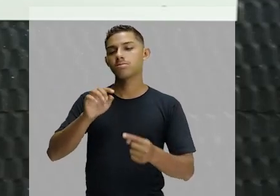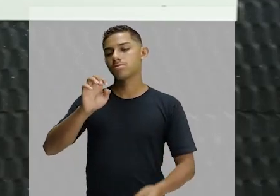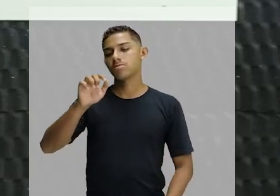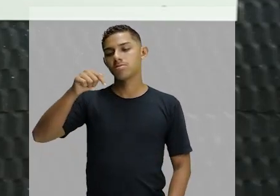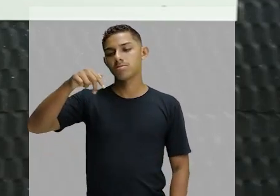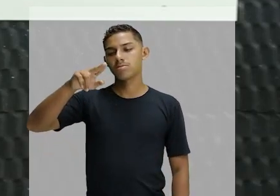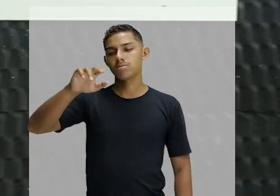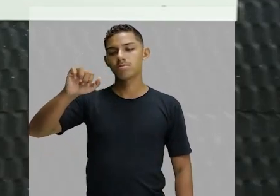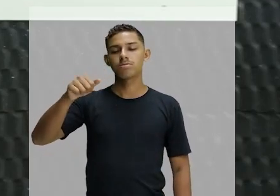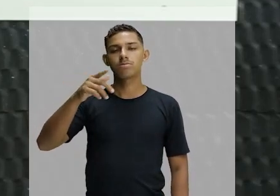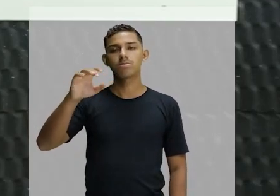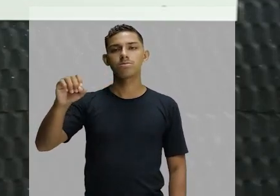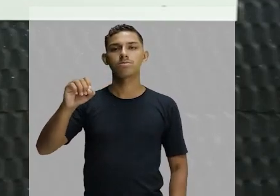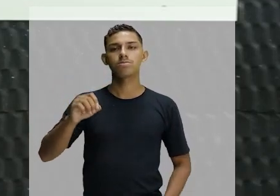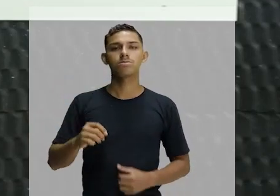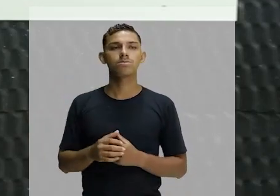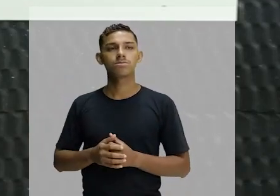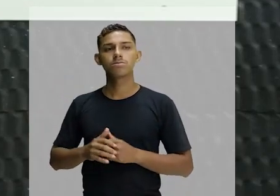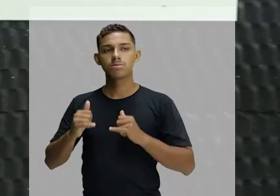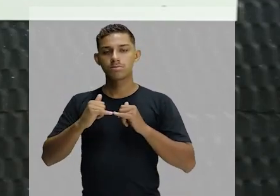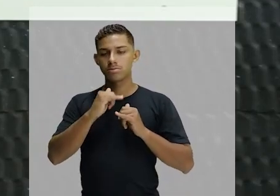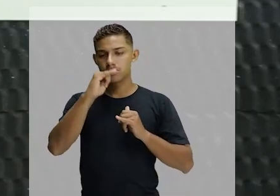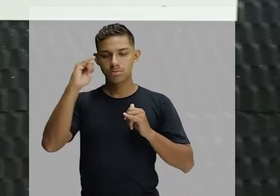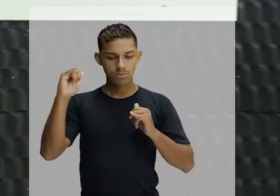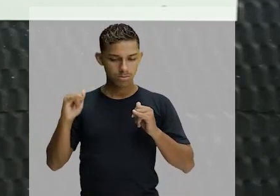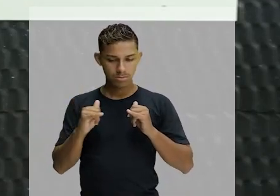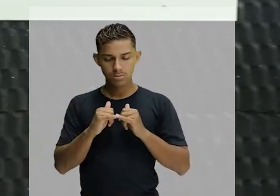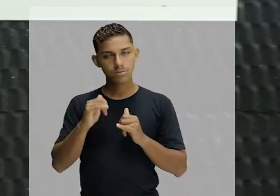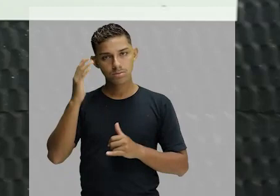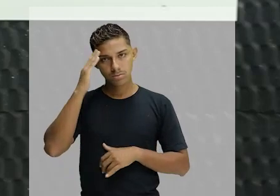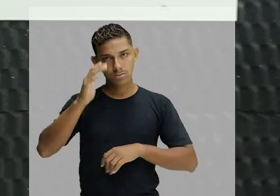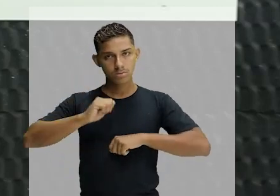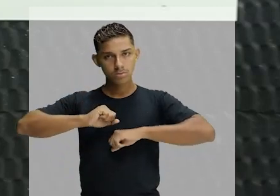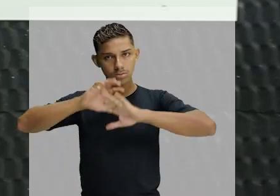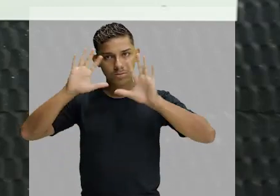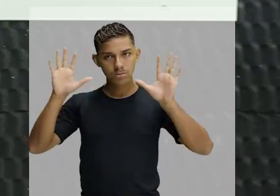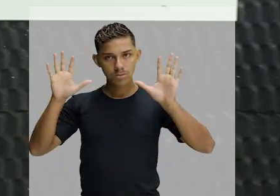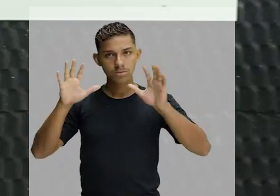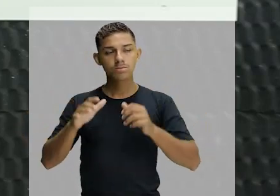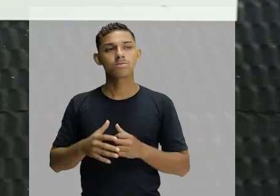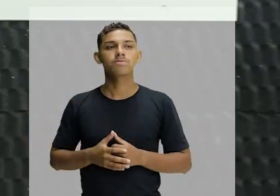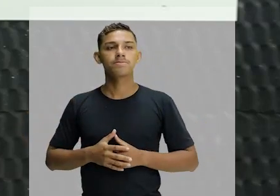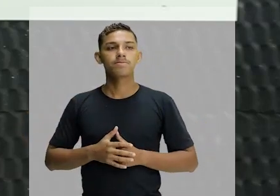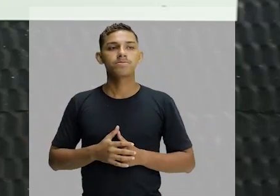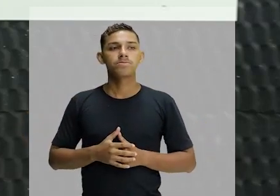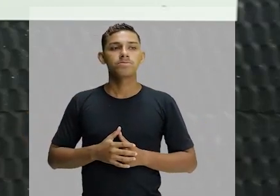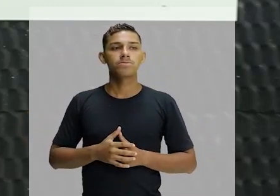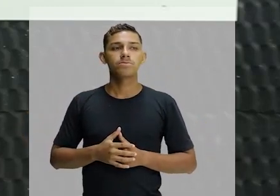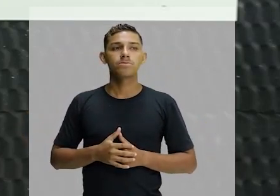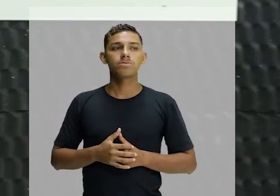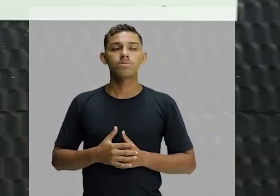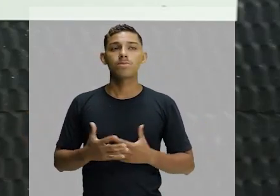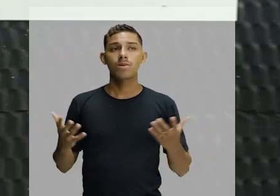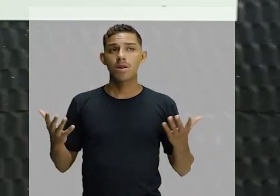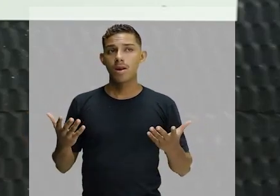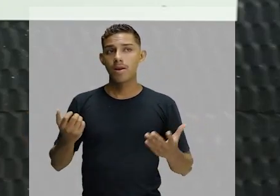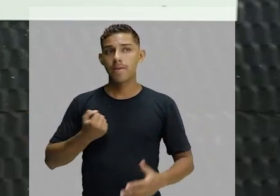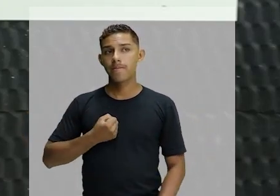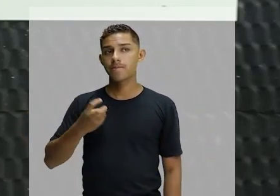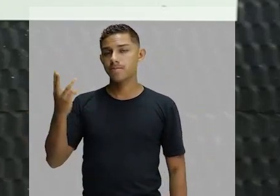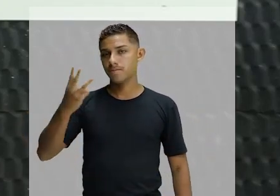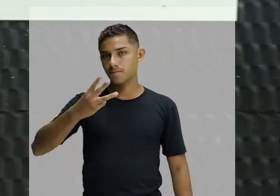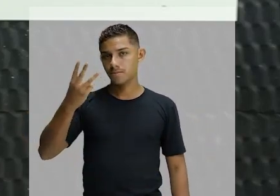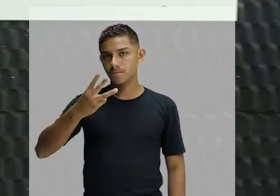equação da minha circunferência. Beleza, turma? Vamos agora aqui para a nossa terceira questão.